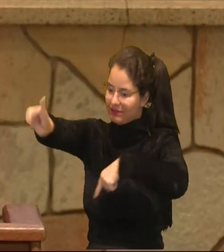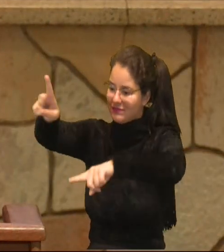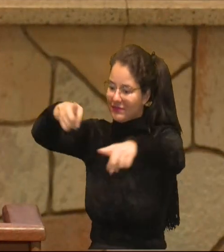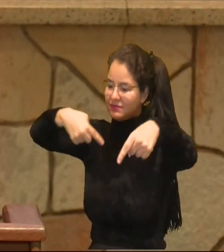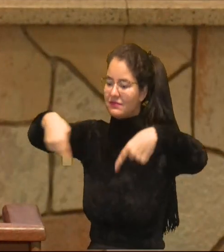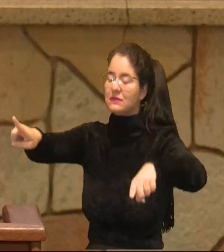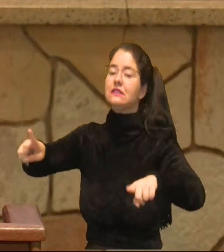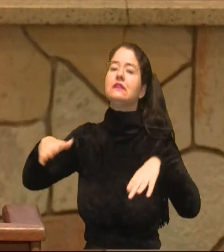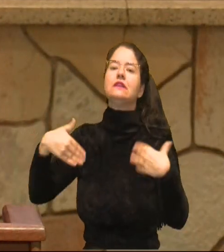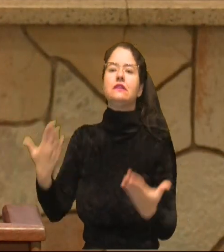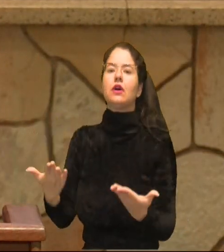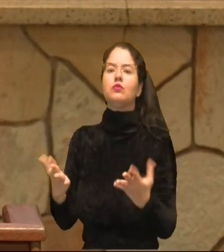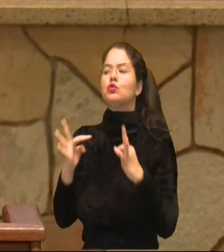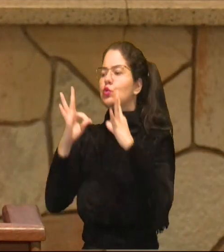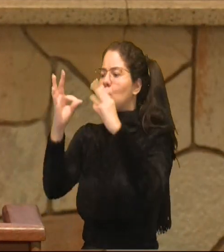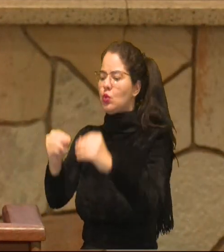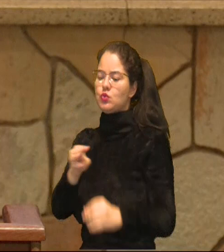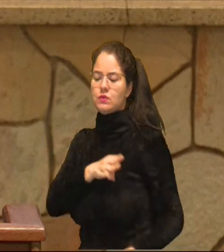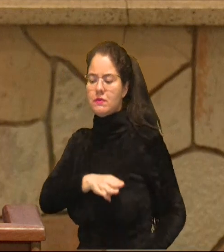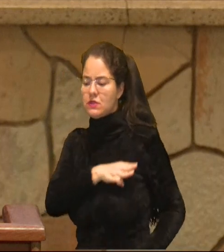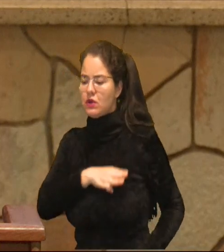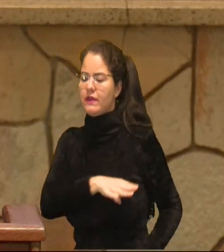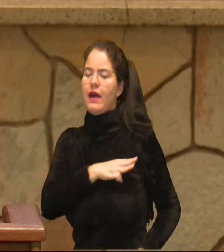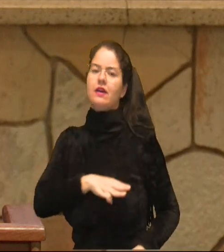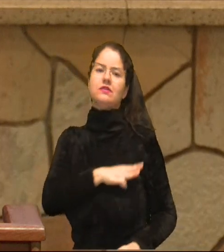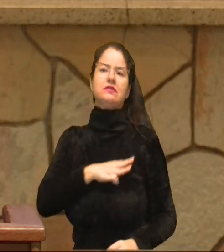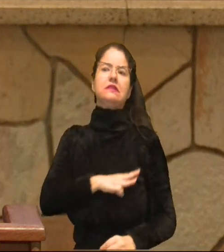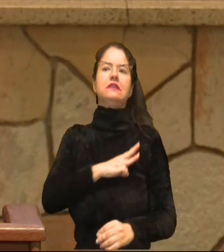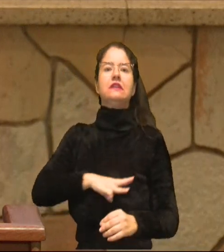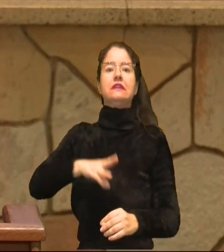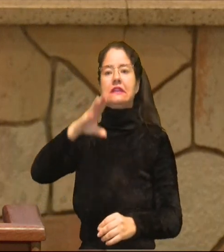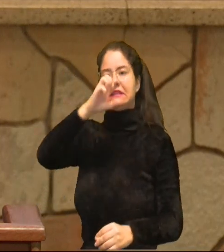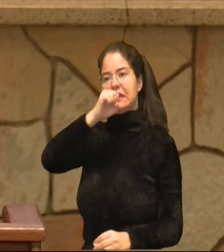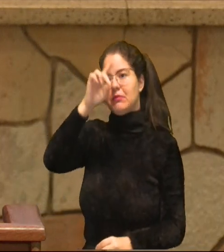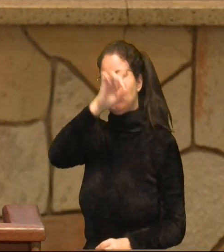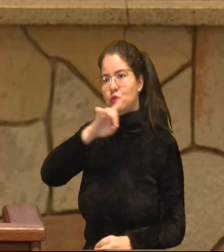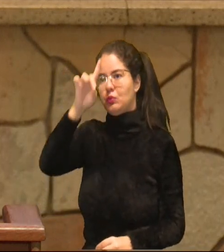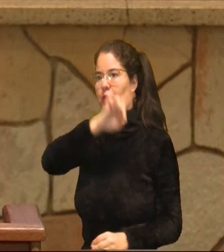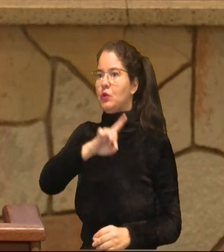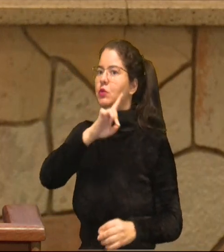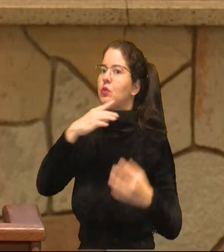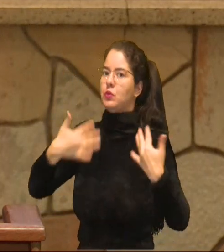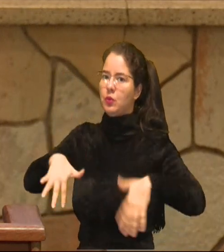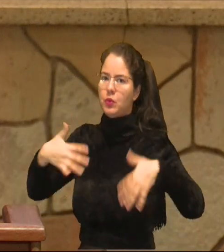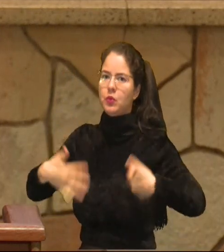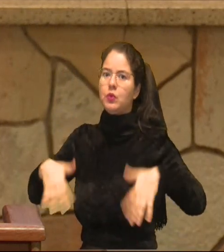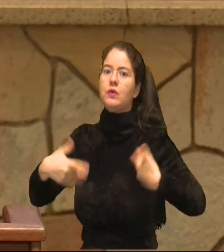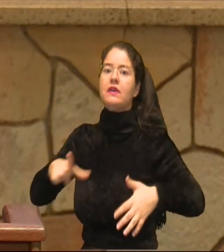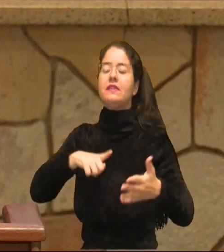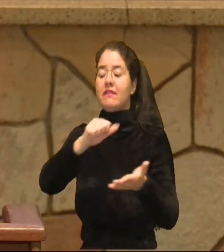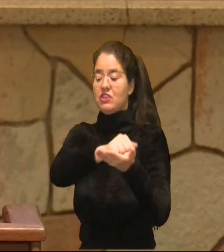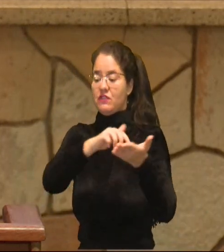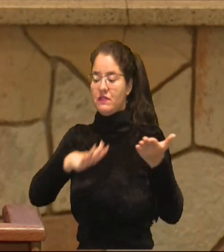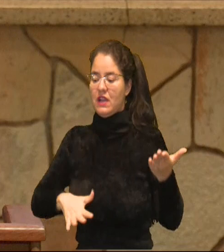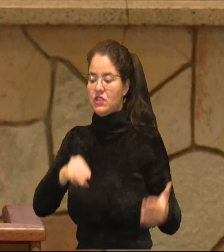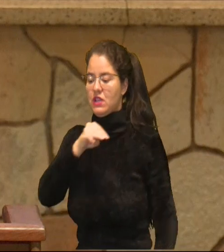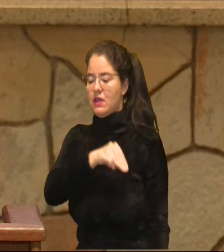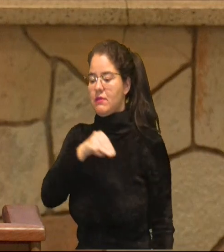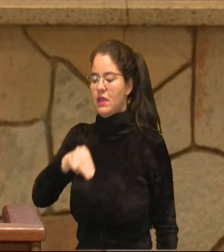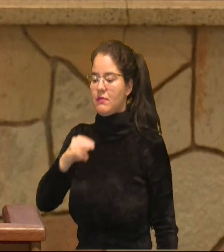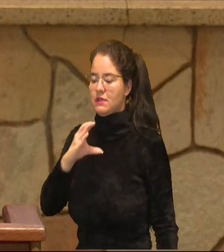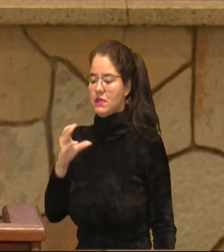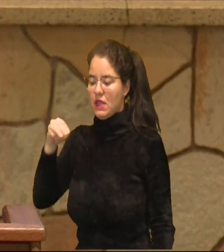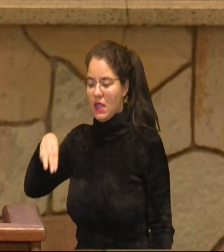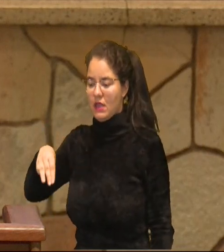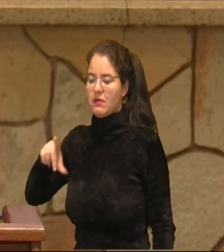todos missionários. No final de semana intenso, tivemos atividades da nossa MMCM, entregando a oferta